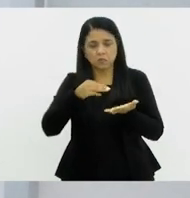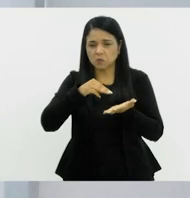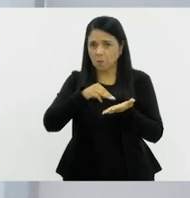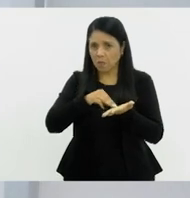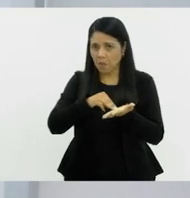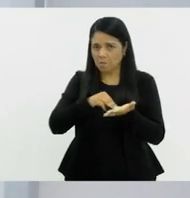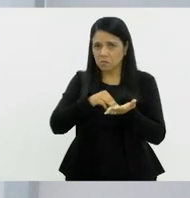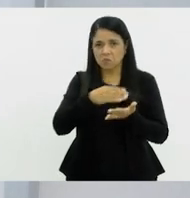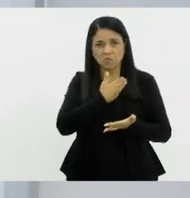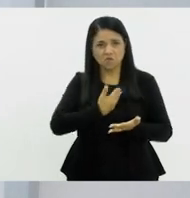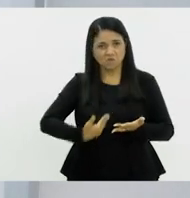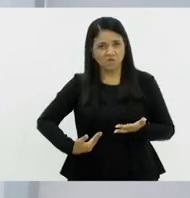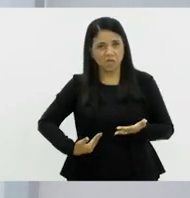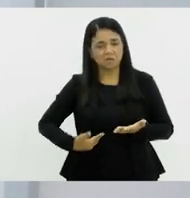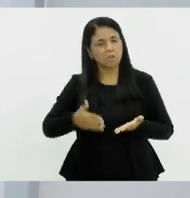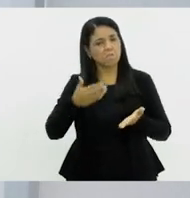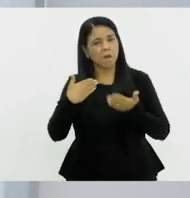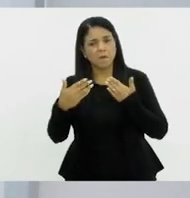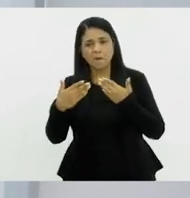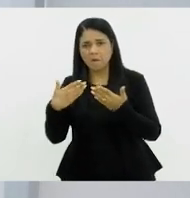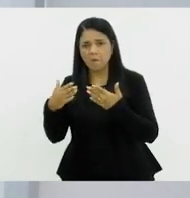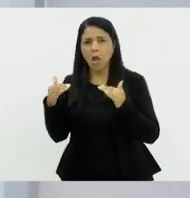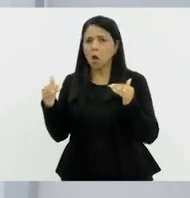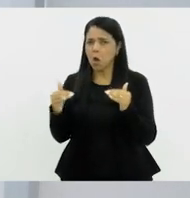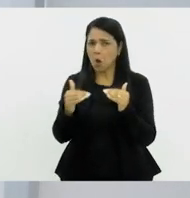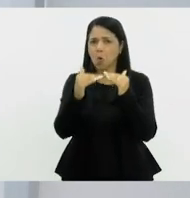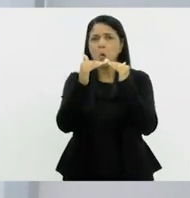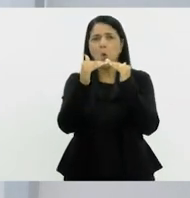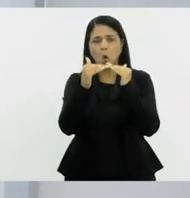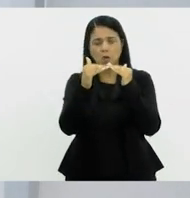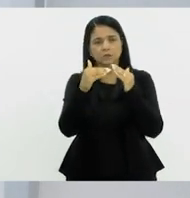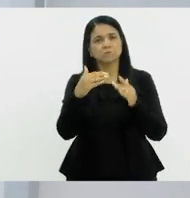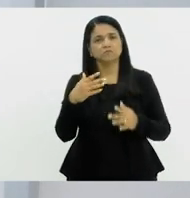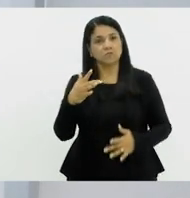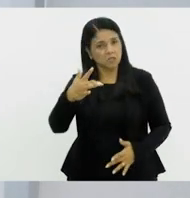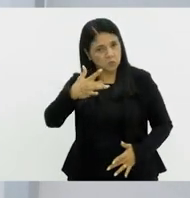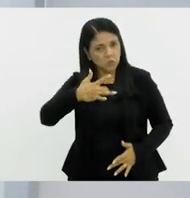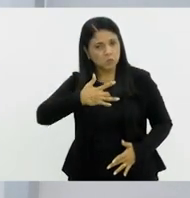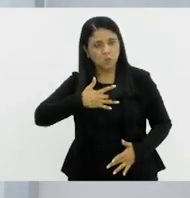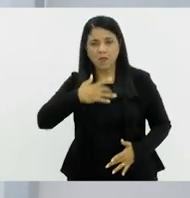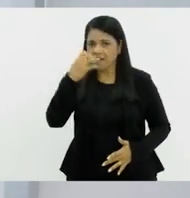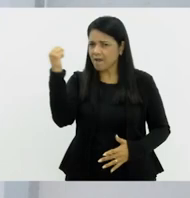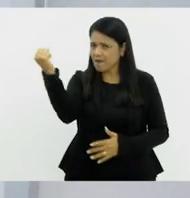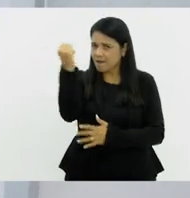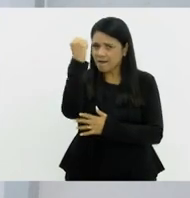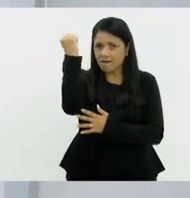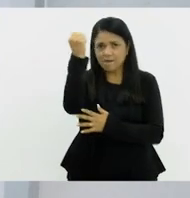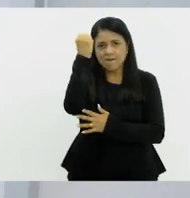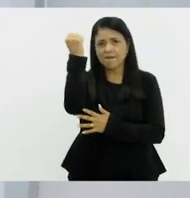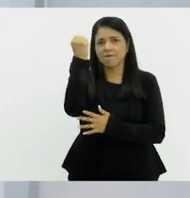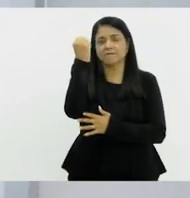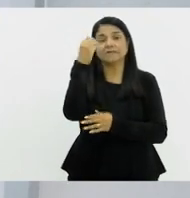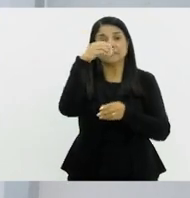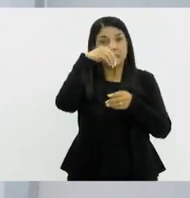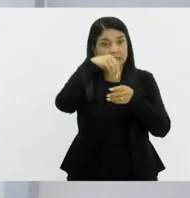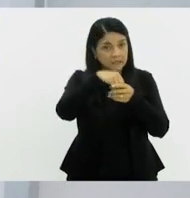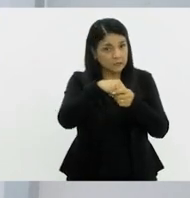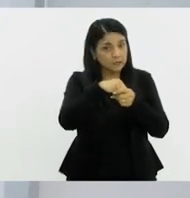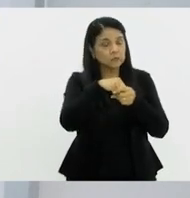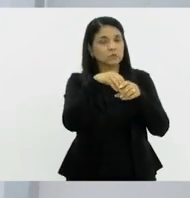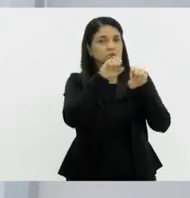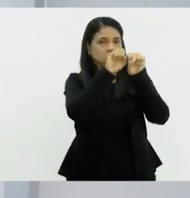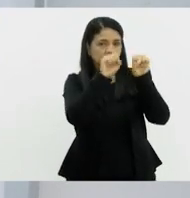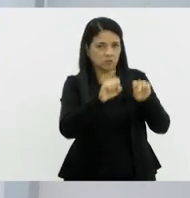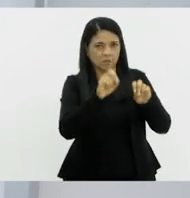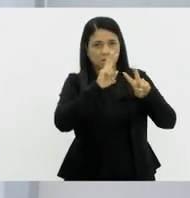governo. Todos eles concordam plenamente que a situação da tuberculose é gravíssima, tuberculose no sistema penitenciário é gravíssima.